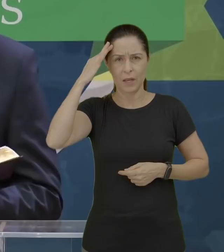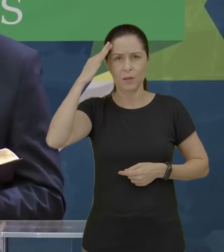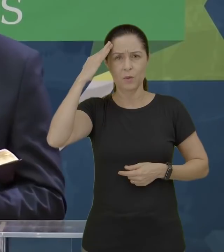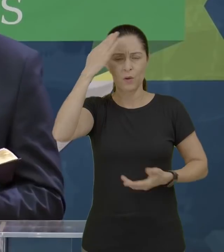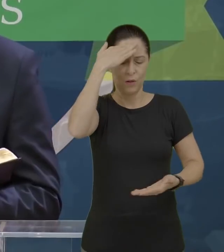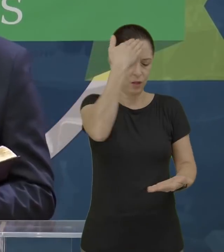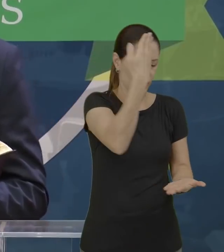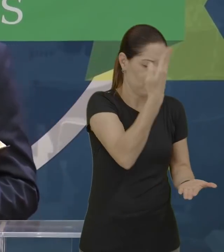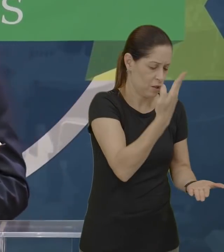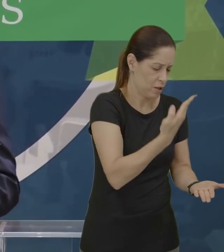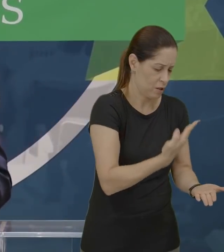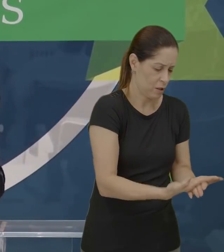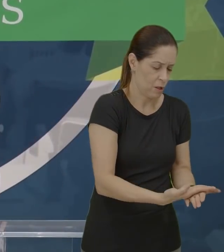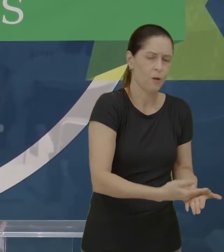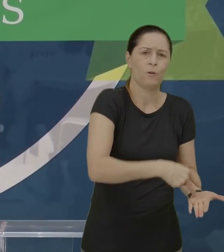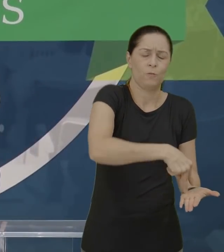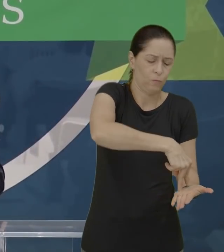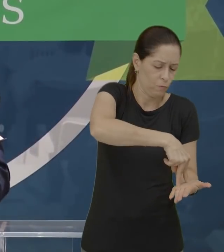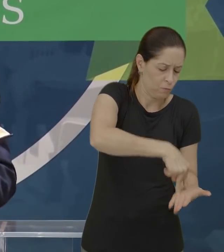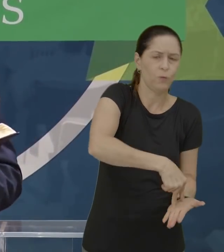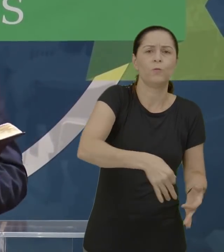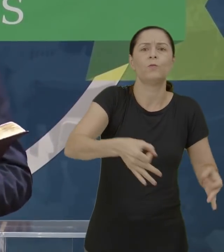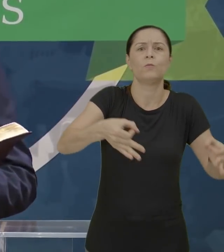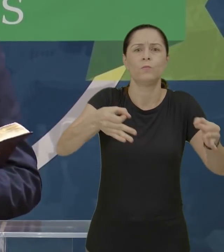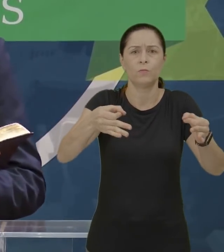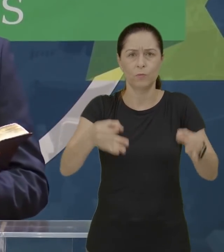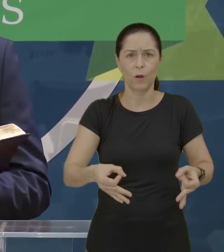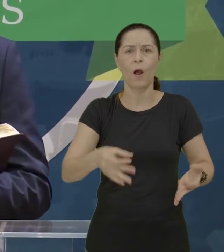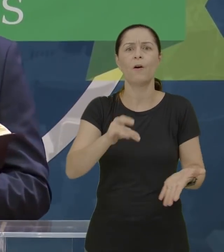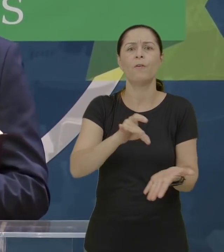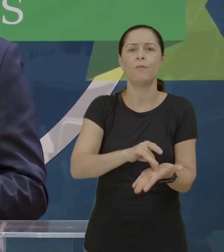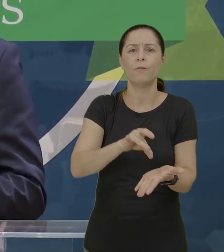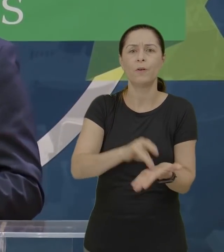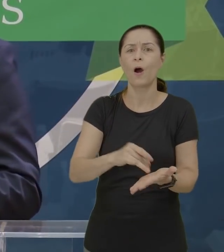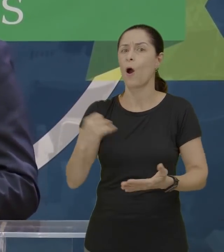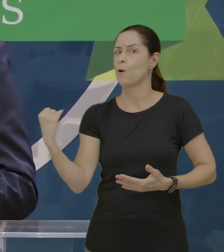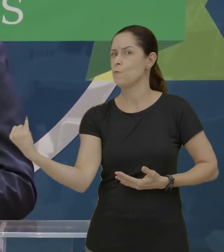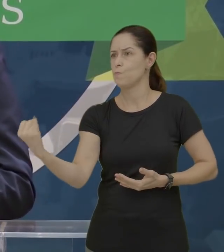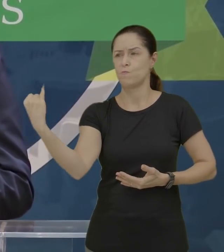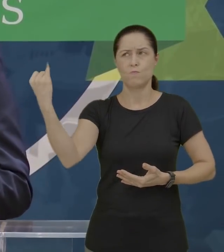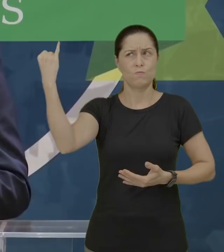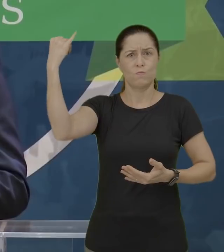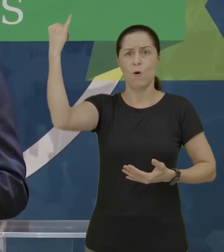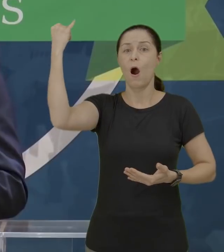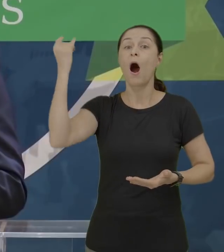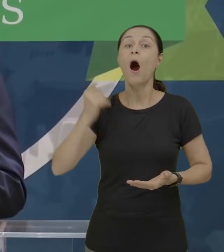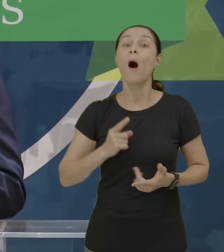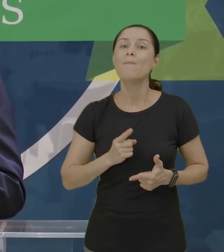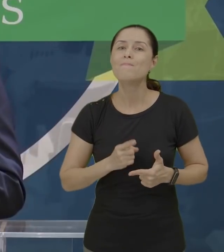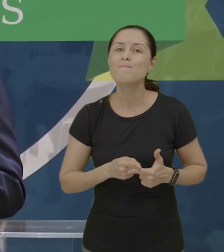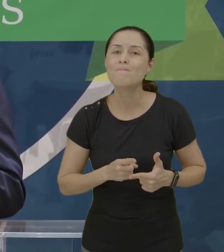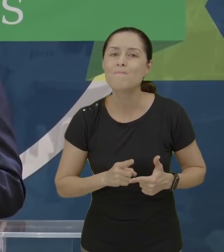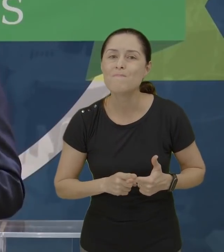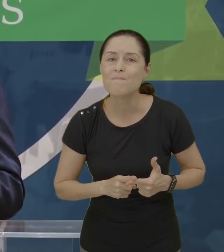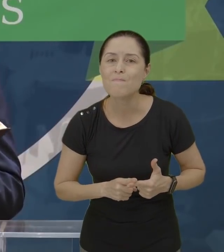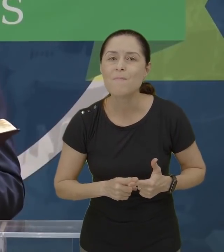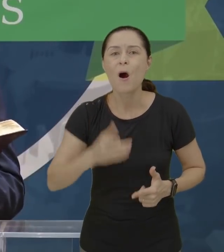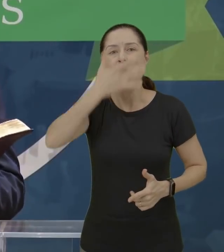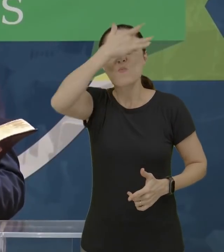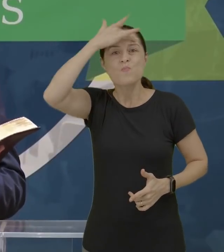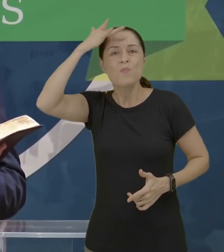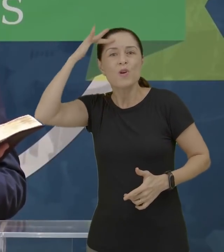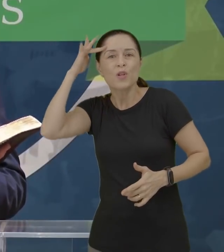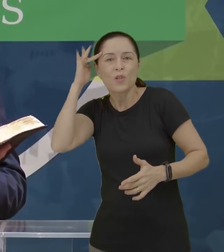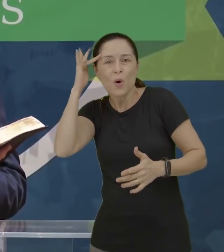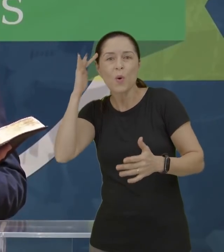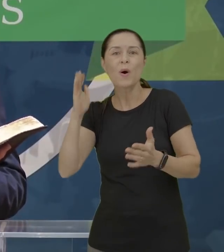que está aí no verso de número 9. Isso é tão importante, irmãos, porque há